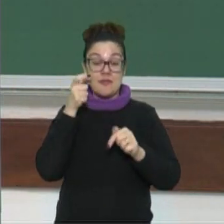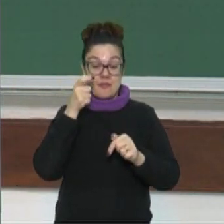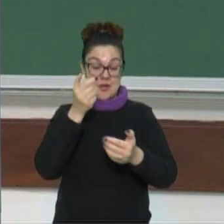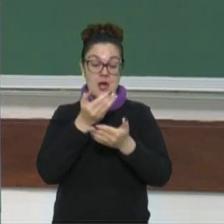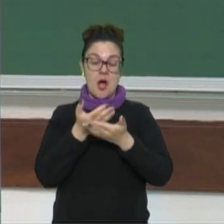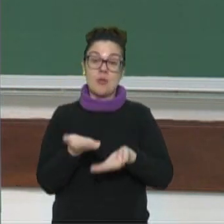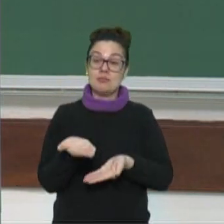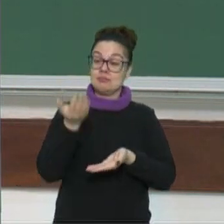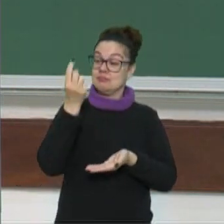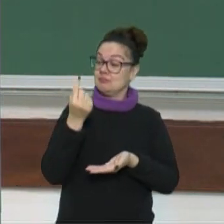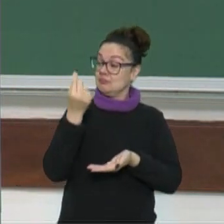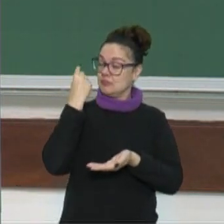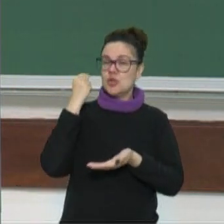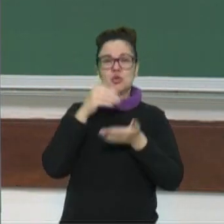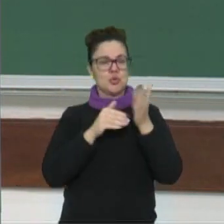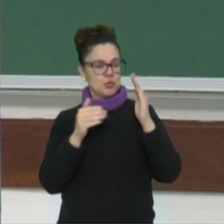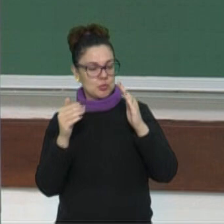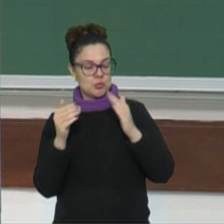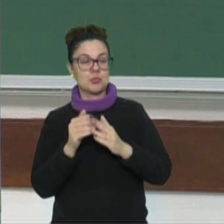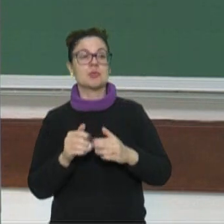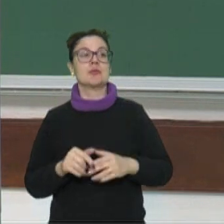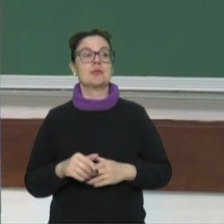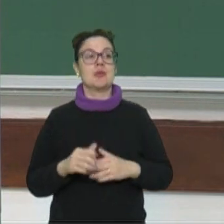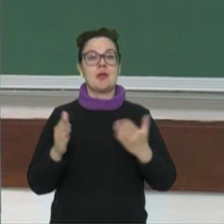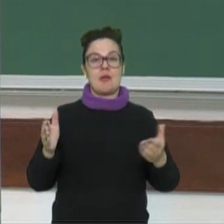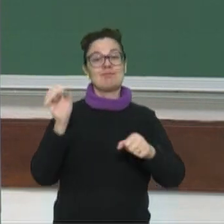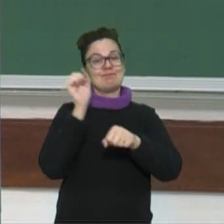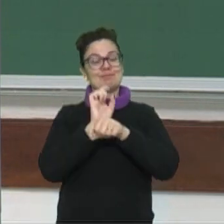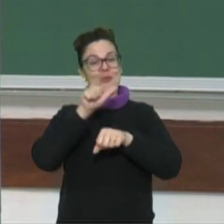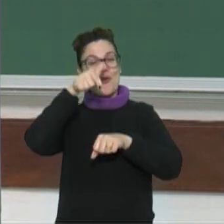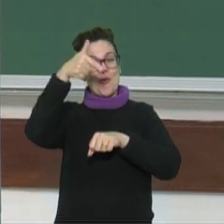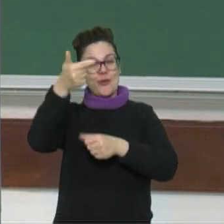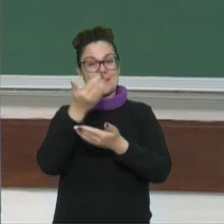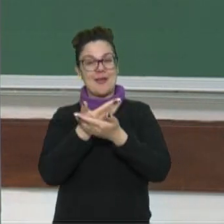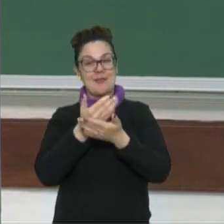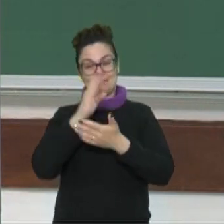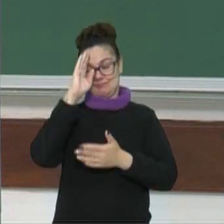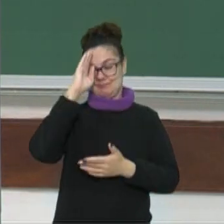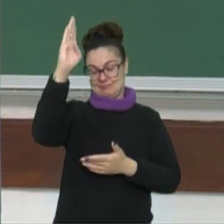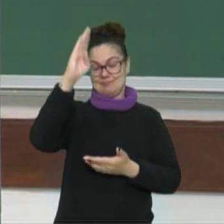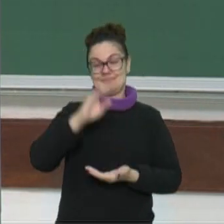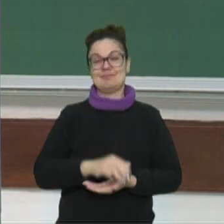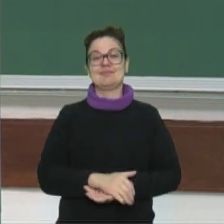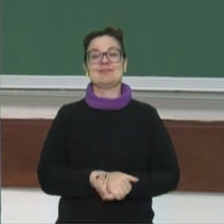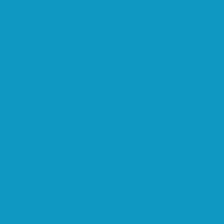reverem o assunto em sua integralidade. E aguardo vocês para a nossa próxima aula.